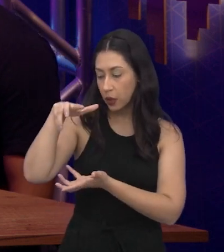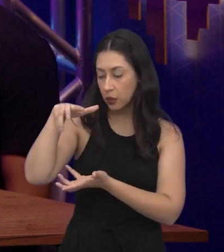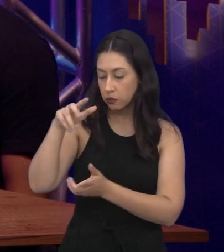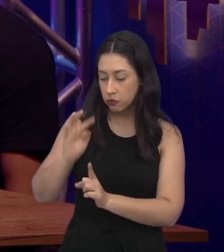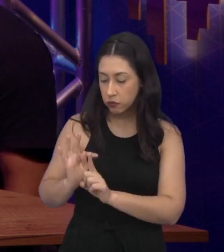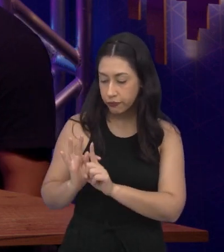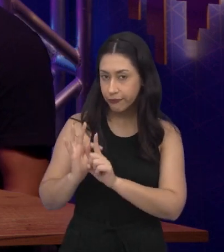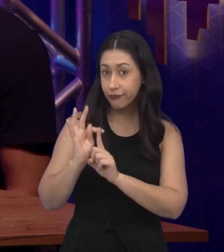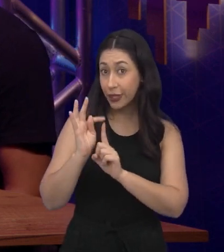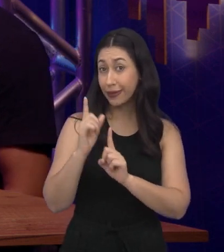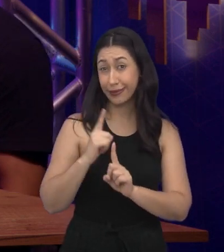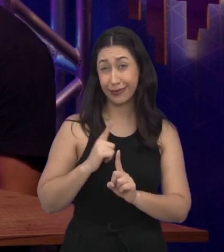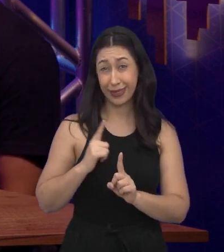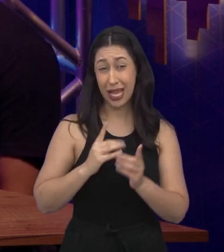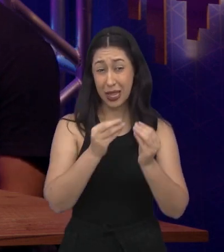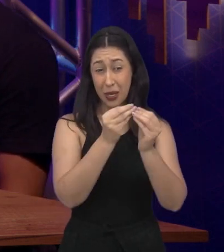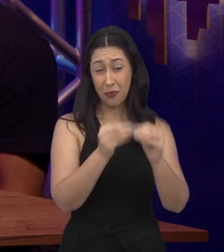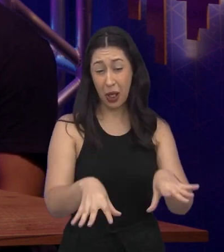causa diversos desastres,